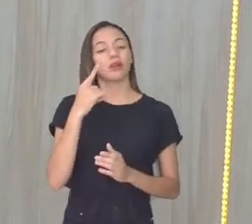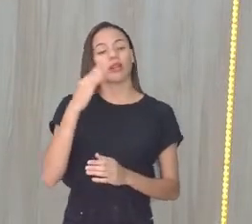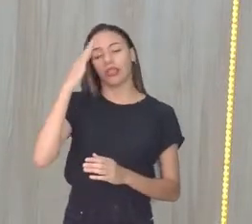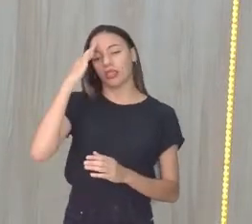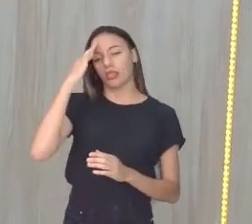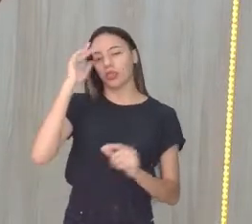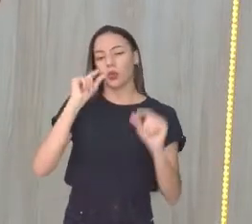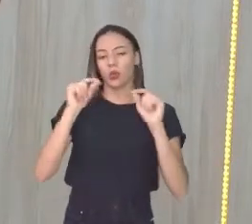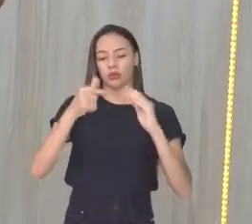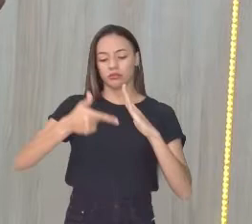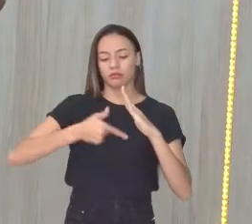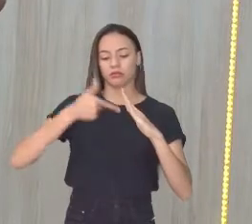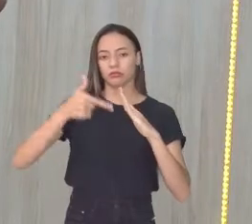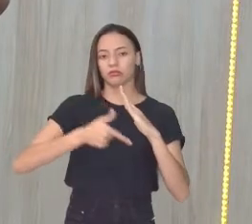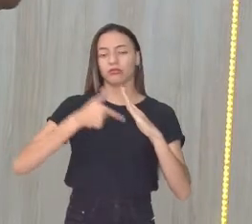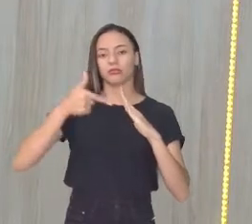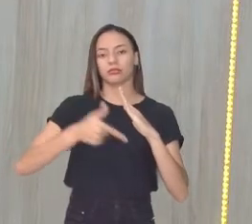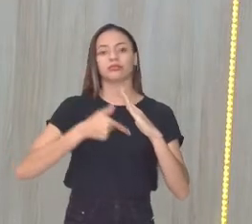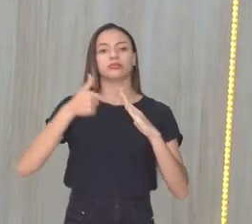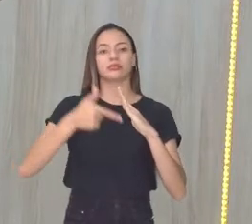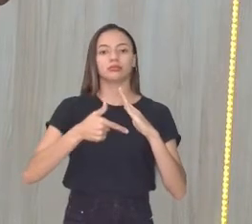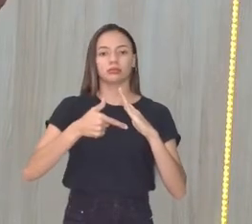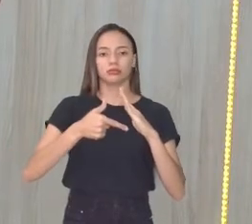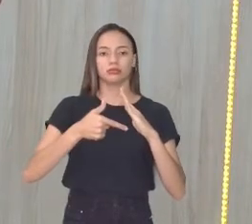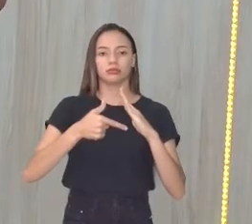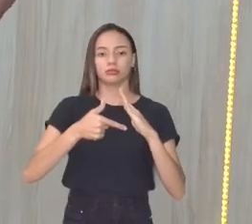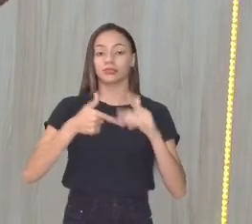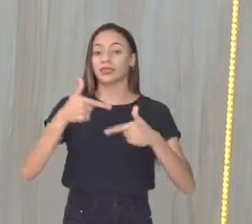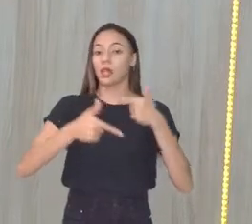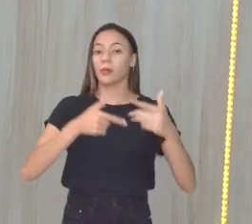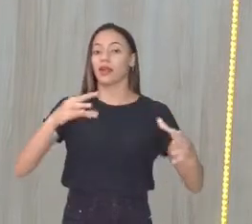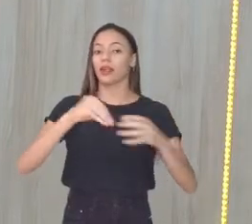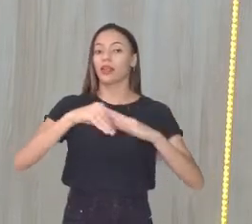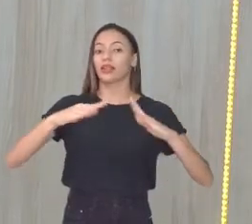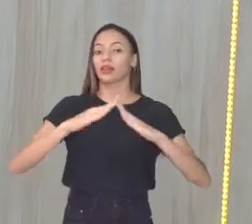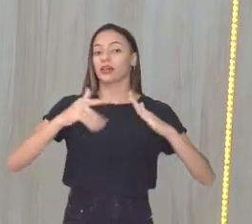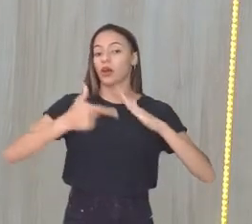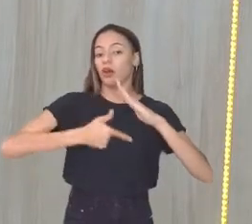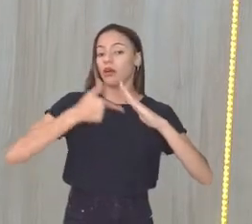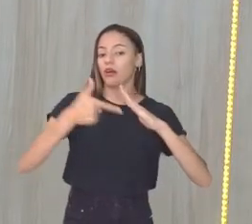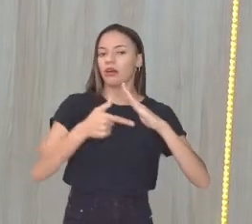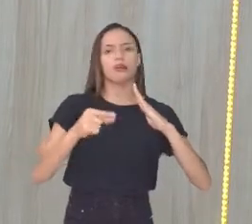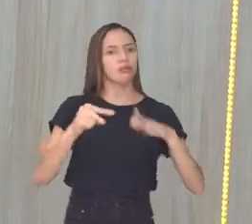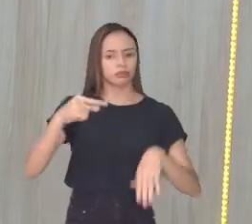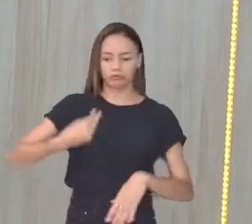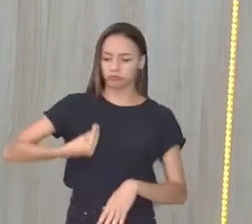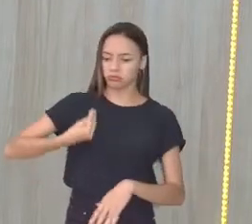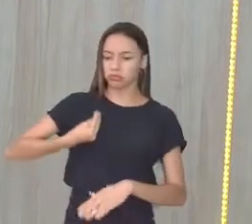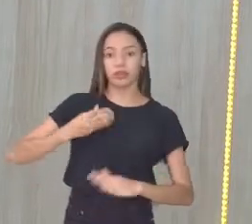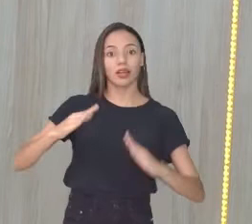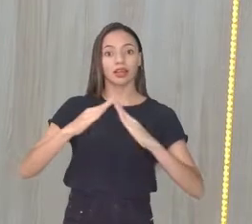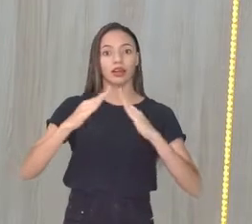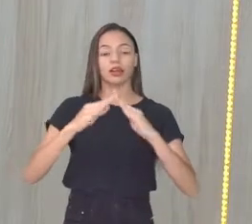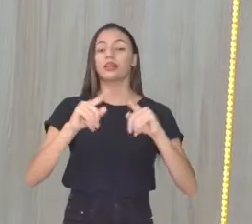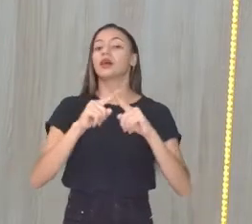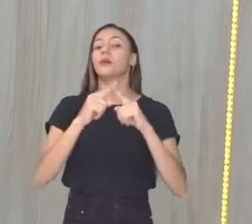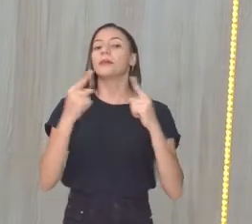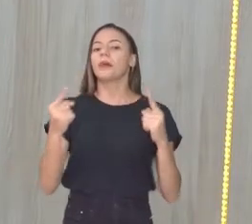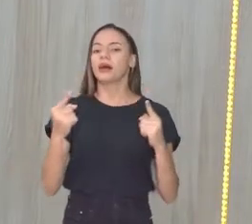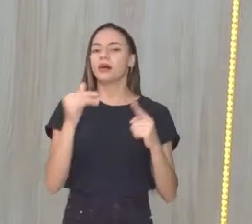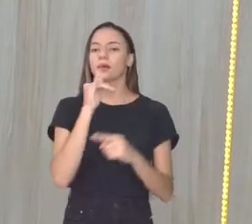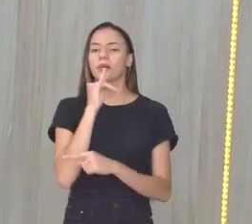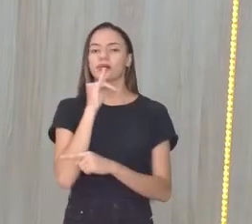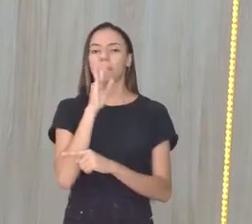mesmo no home office, né, trabalhando em casa, a gente está em casa. mas eu tenho que desligar de casa